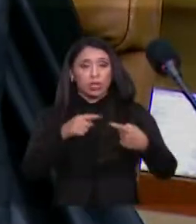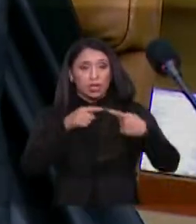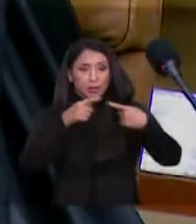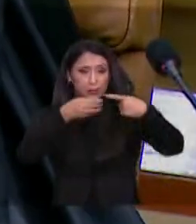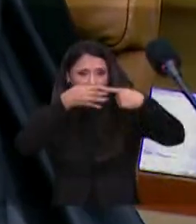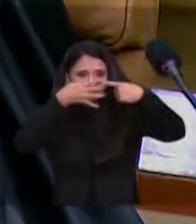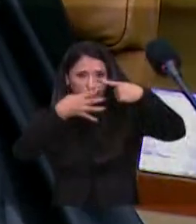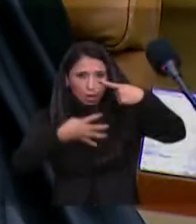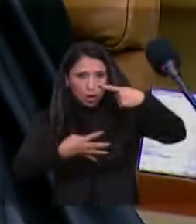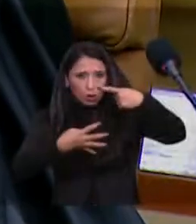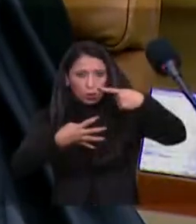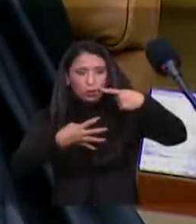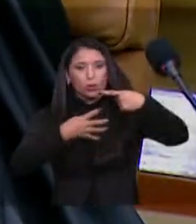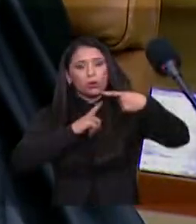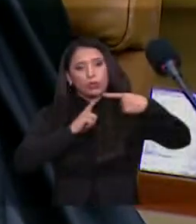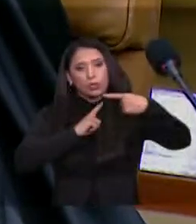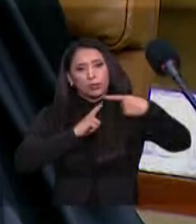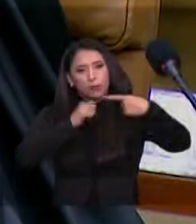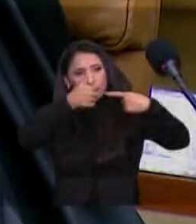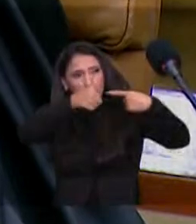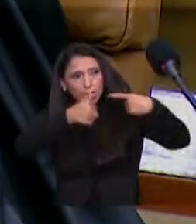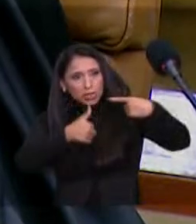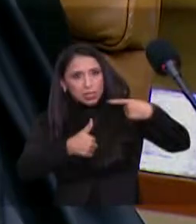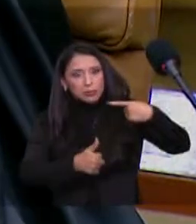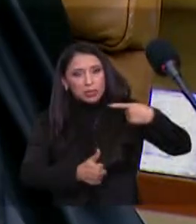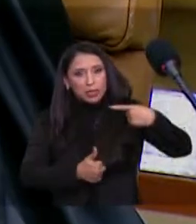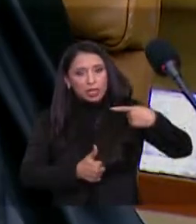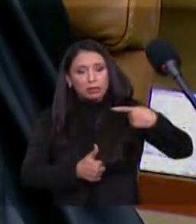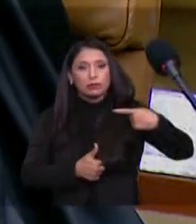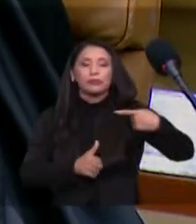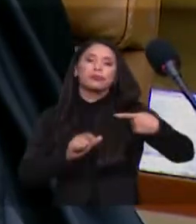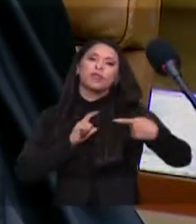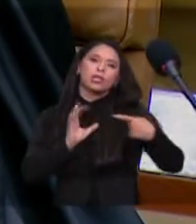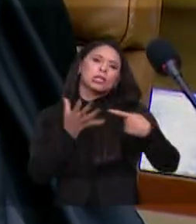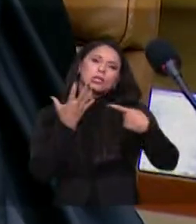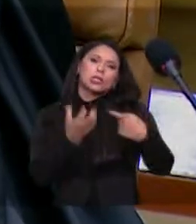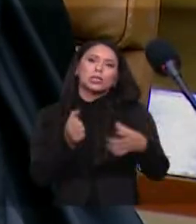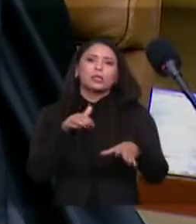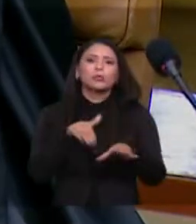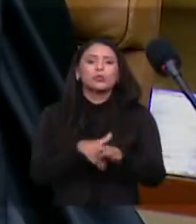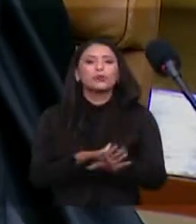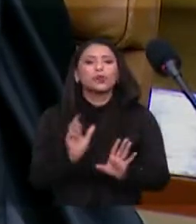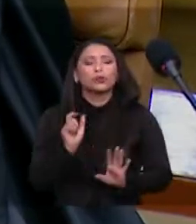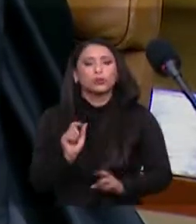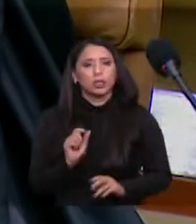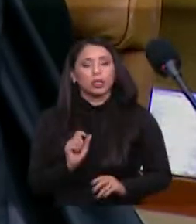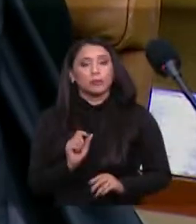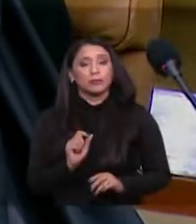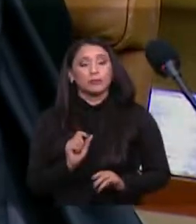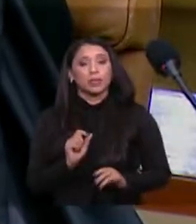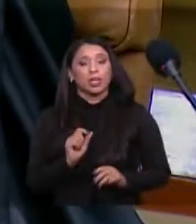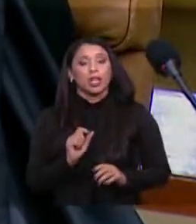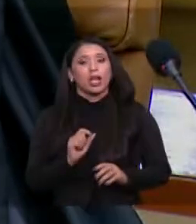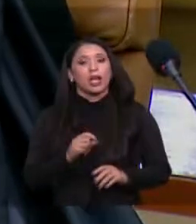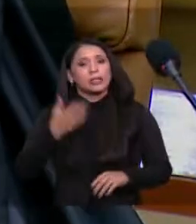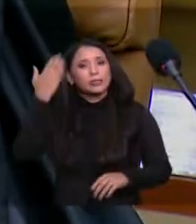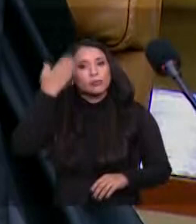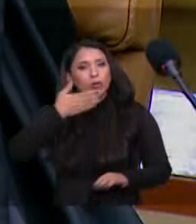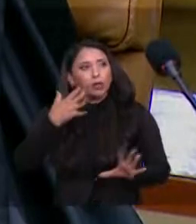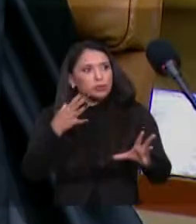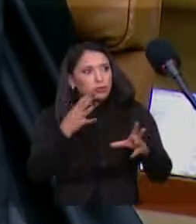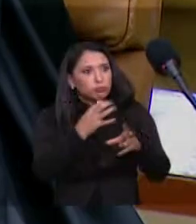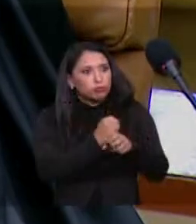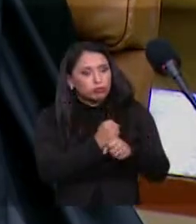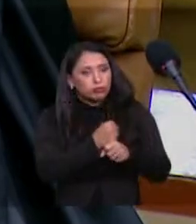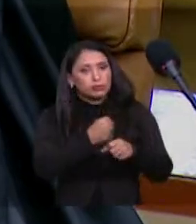que examinamos naquilo que entendemos por acolher no voto o conjunto probatório em nosso modo